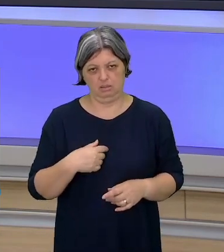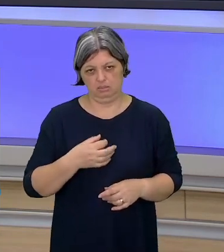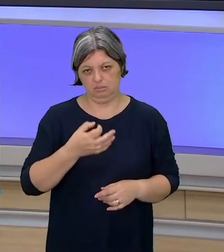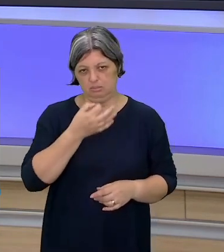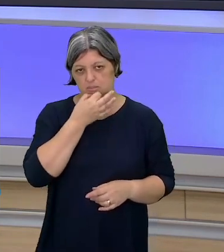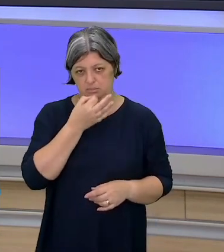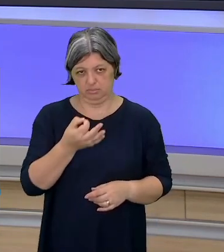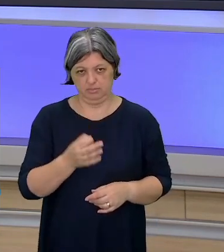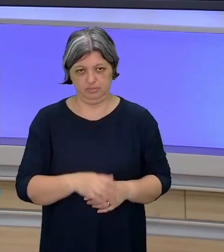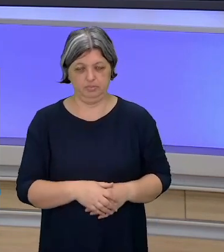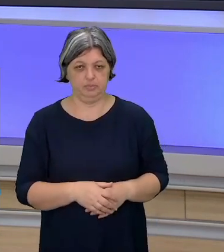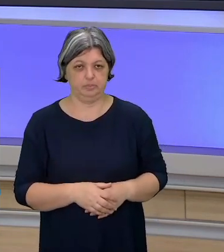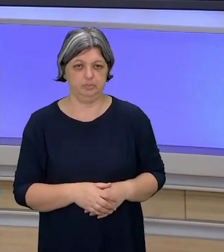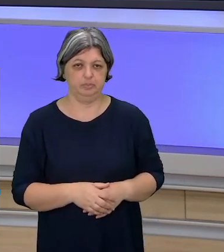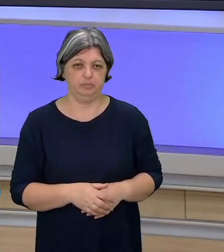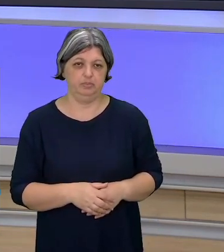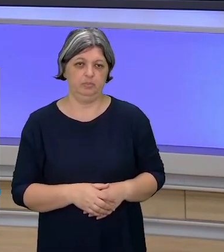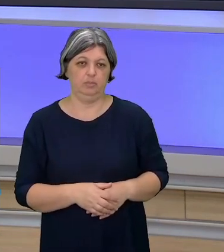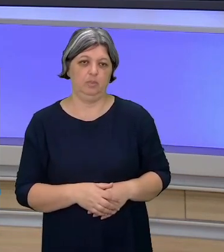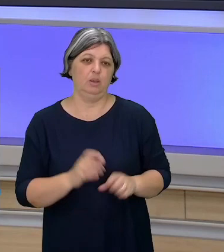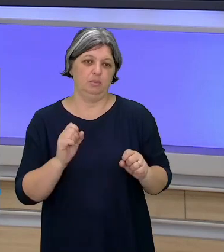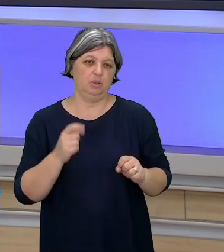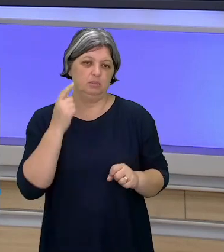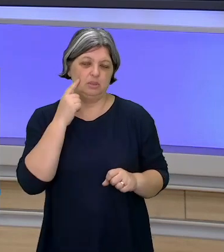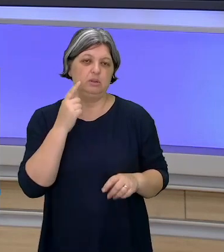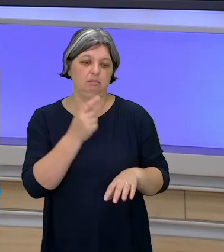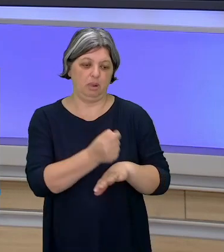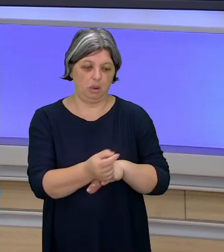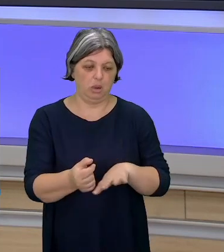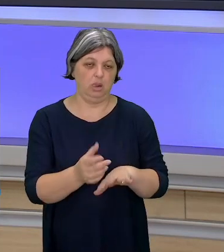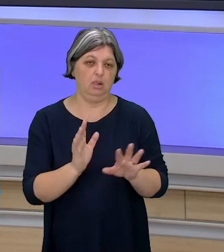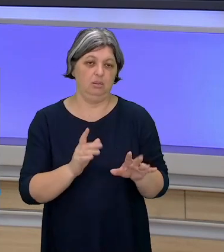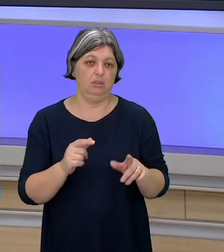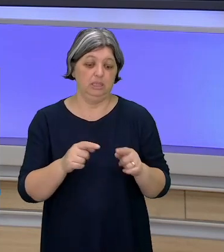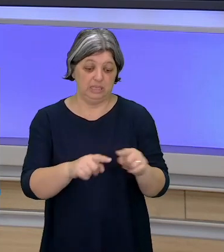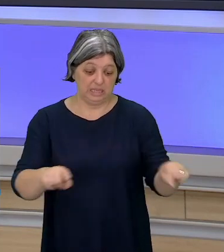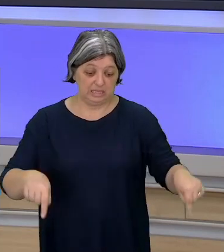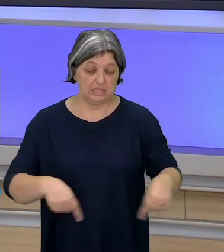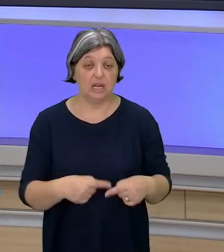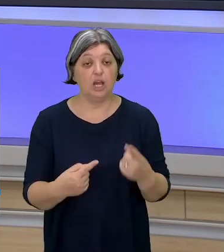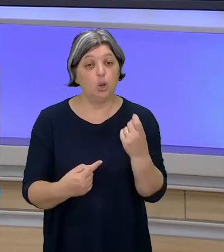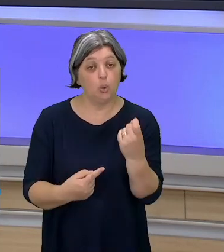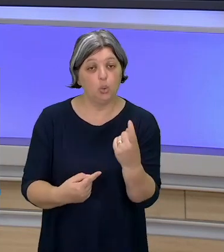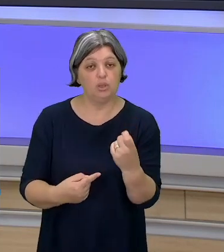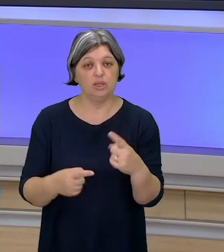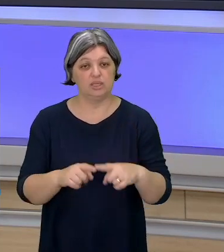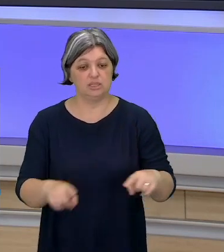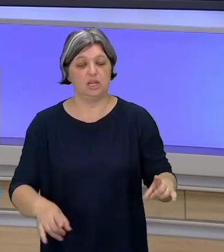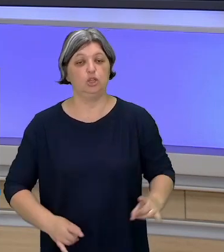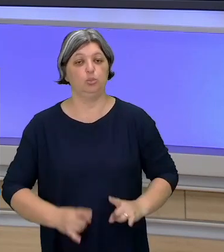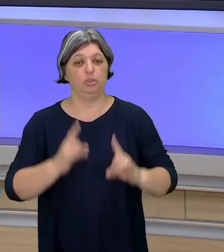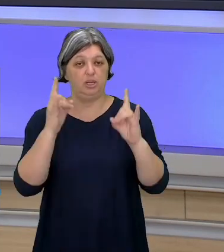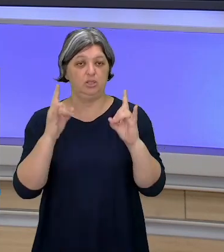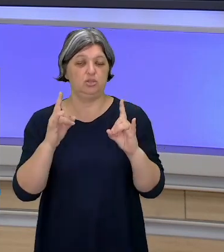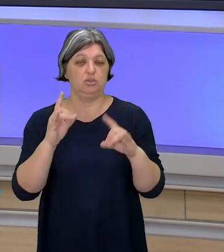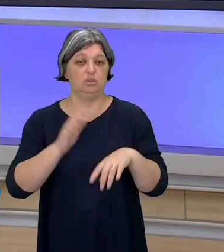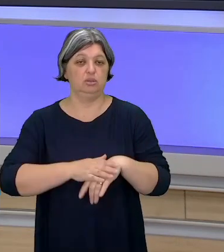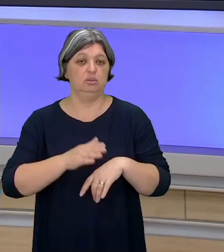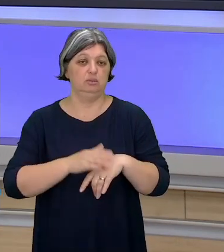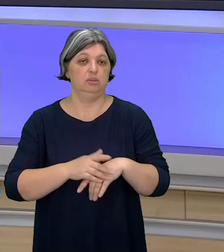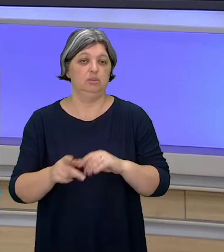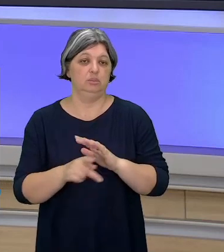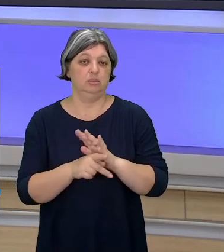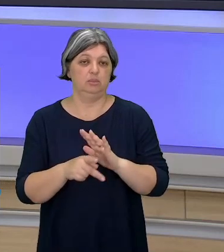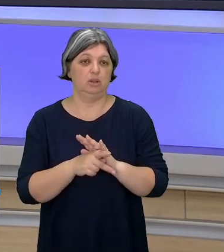news. Aí vamos dizer que a sala que eu tô te falando é a única sala do prédio que ela foi feita ali para